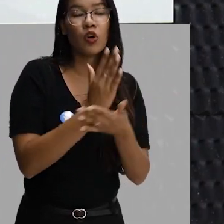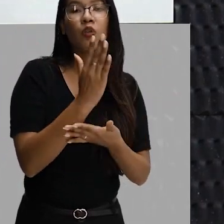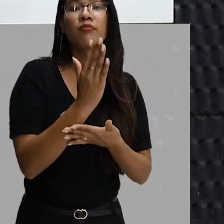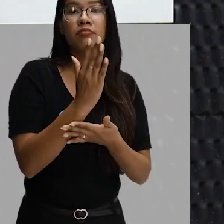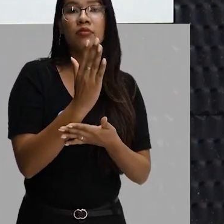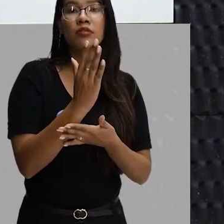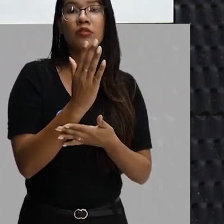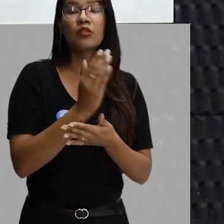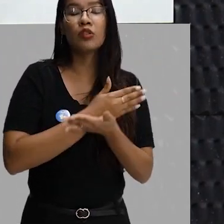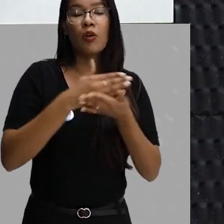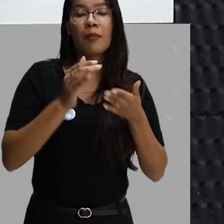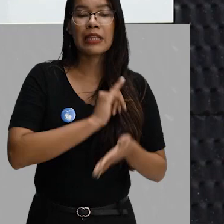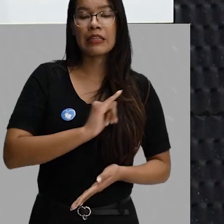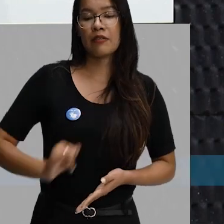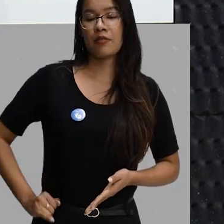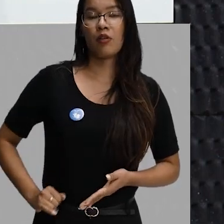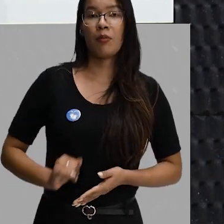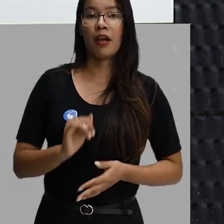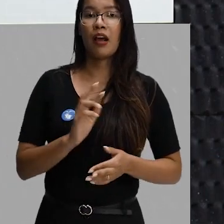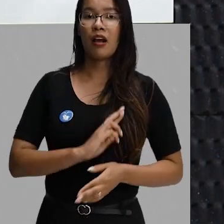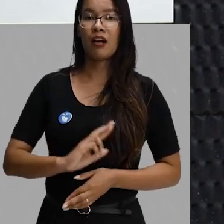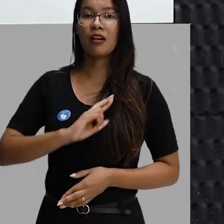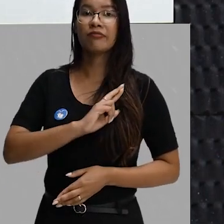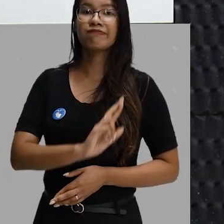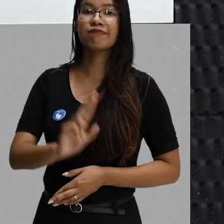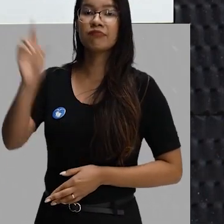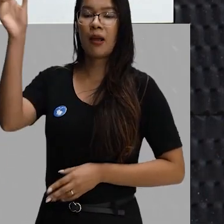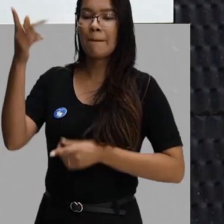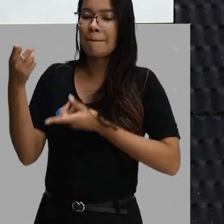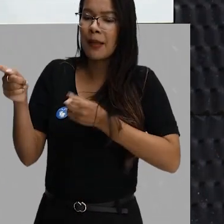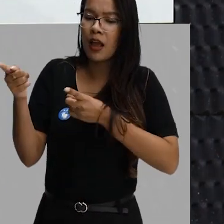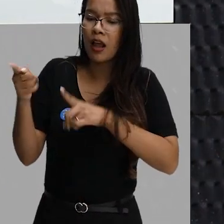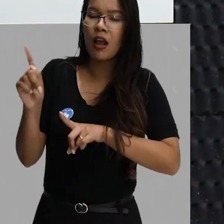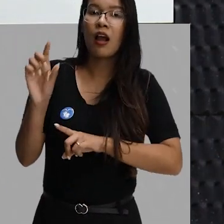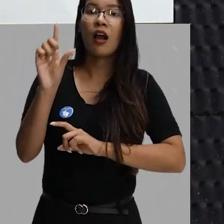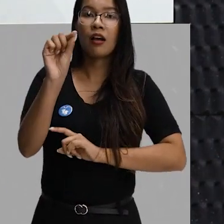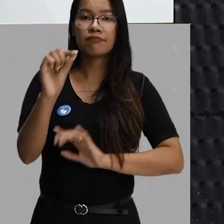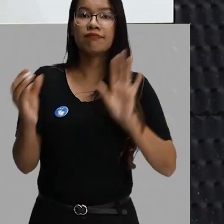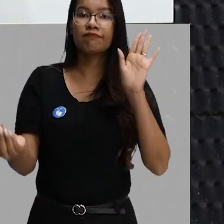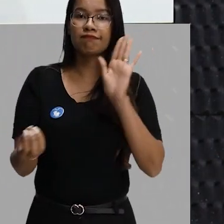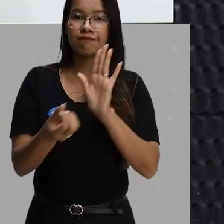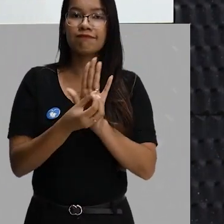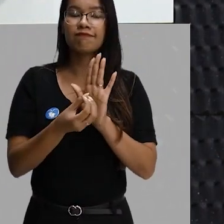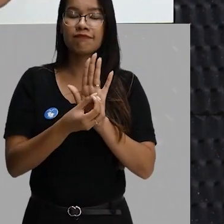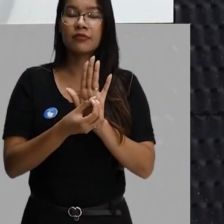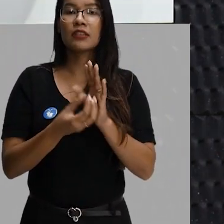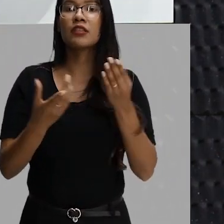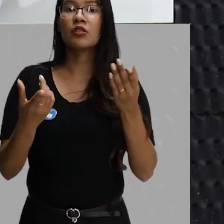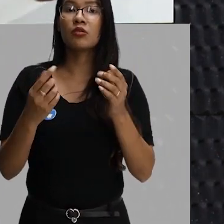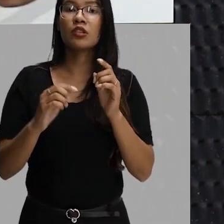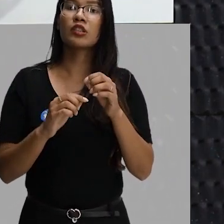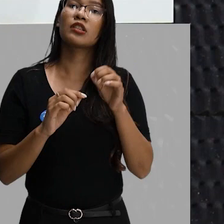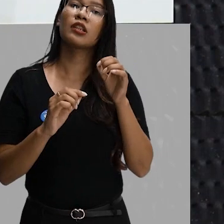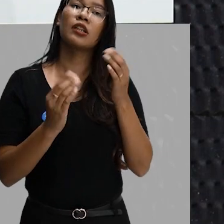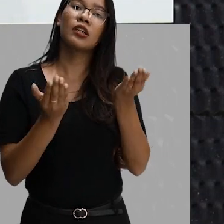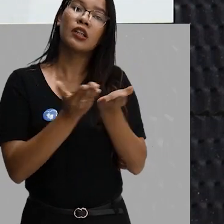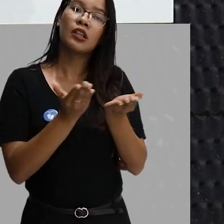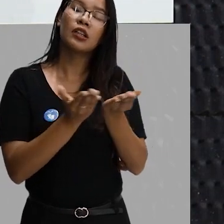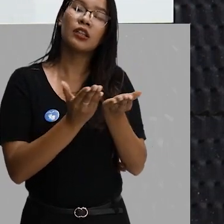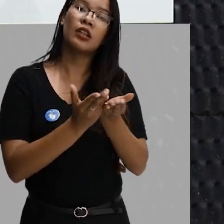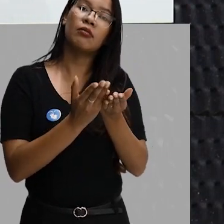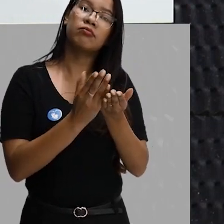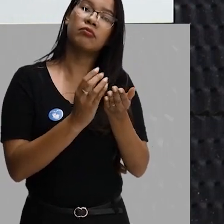religião perseguida, ele é oficializado pelo Edito de Milão, pelo Edito de Tessalônica. E o cristianismo